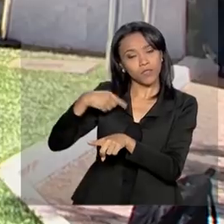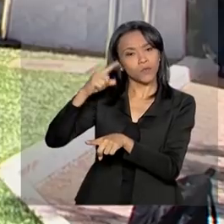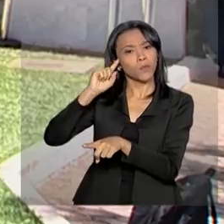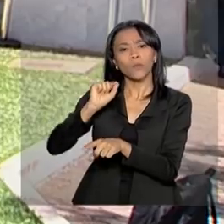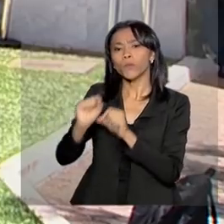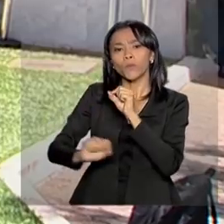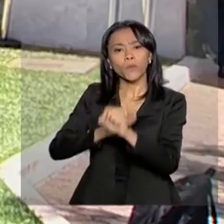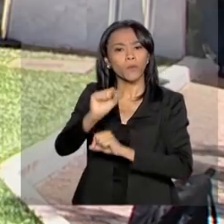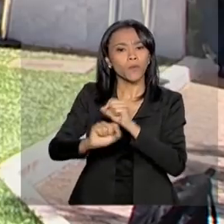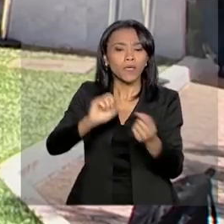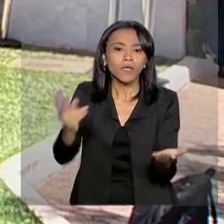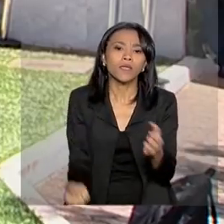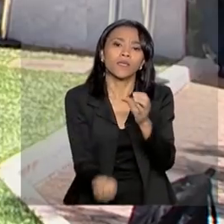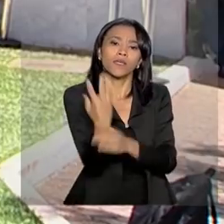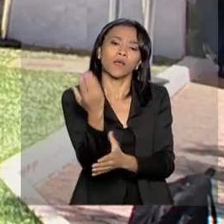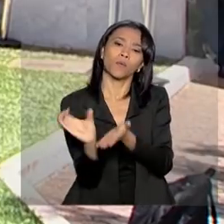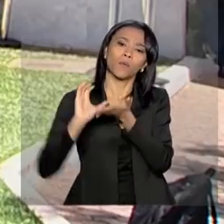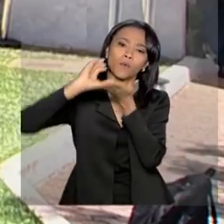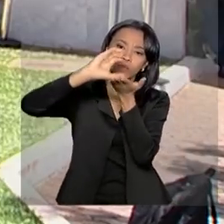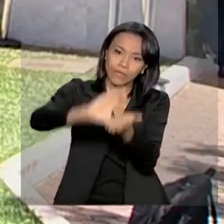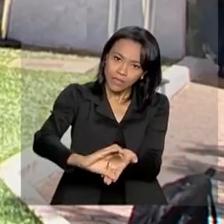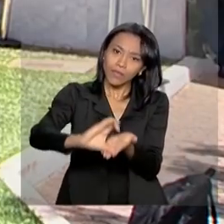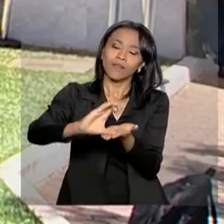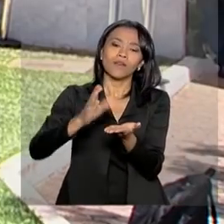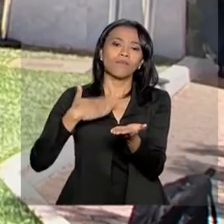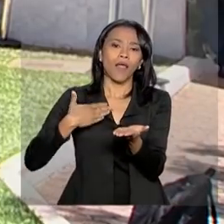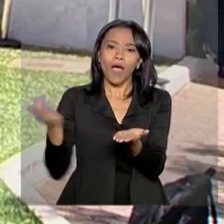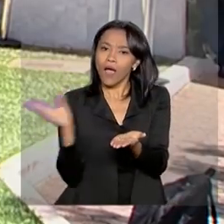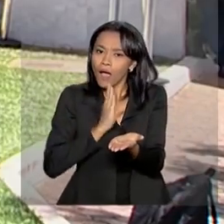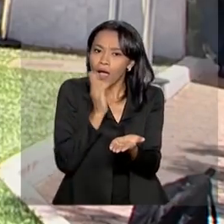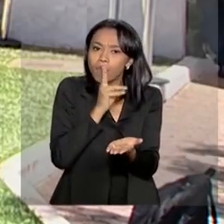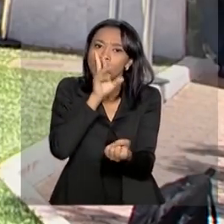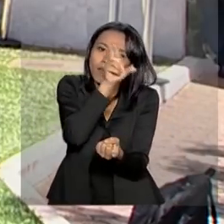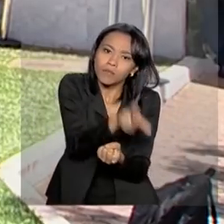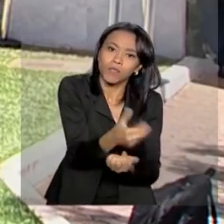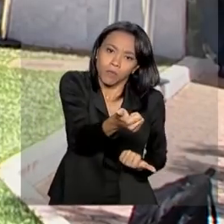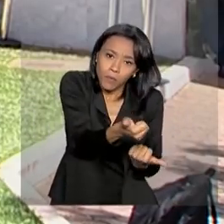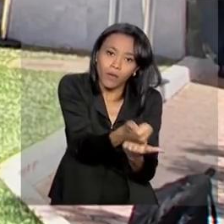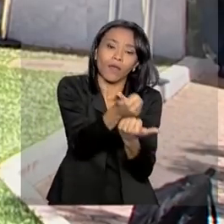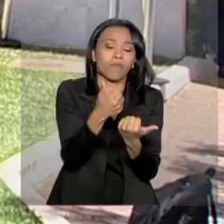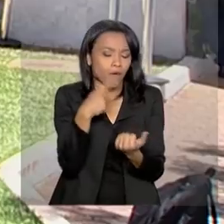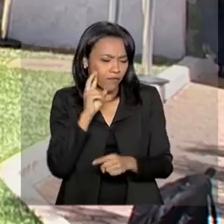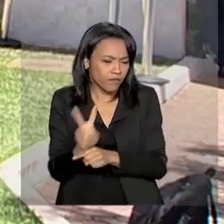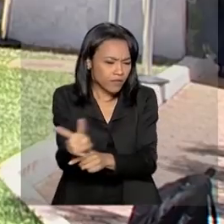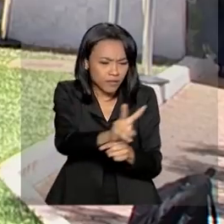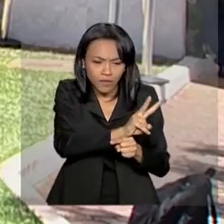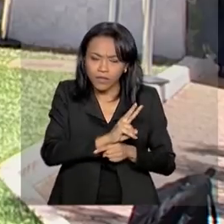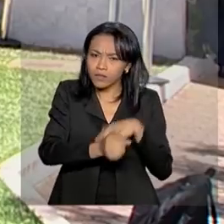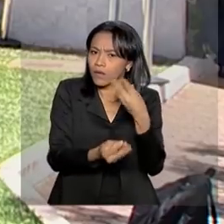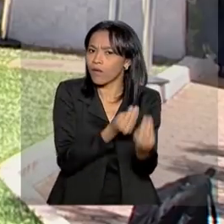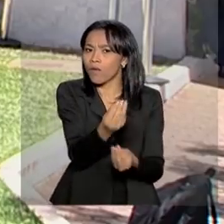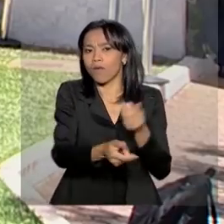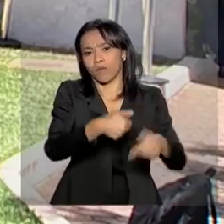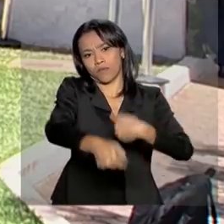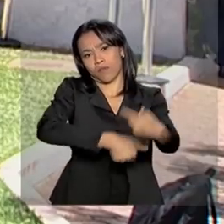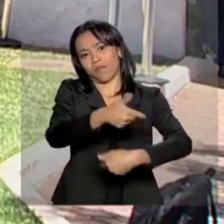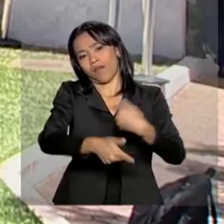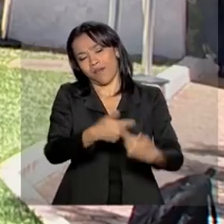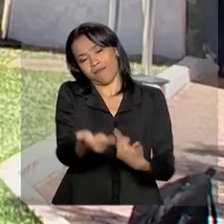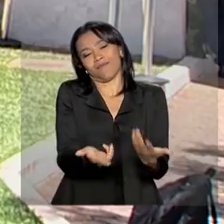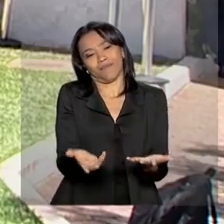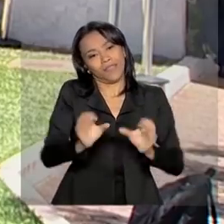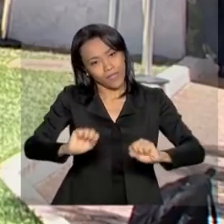Conselho Ministerial de Supervisão de Respostas a Desastres, para acompanhar e fiscalizar aí as atividades de socorro